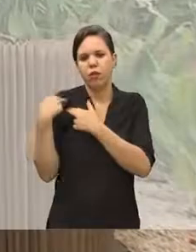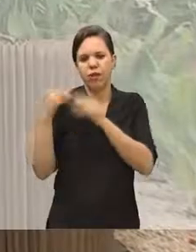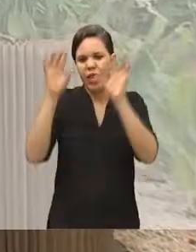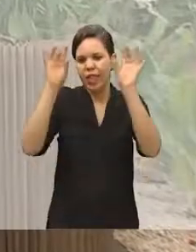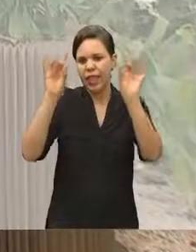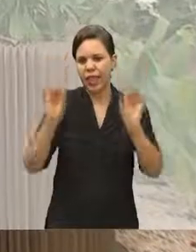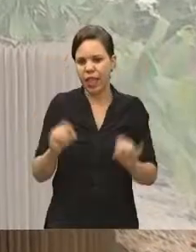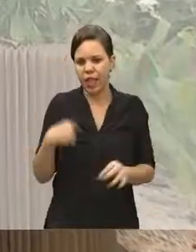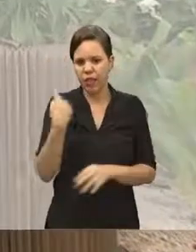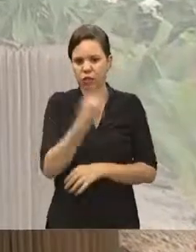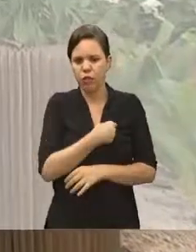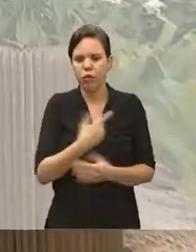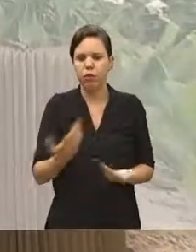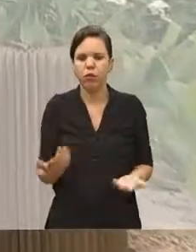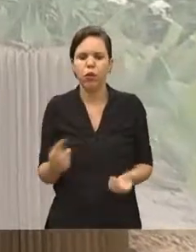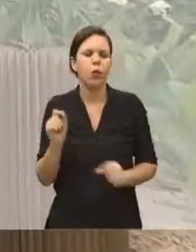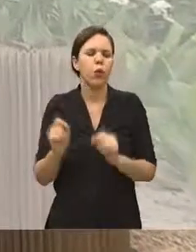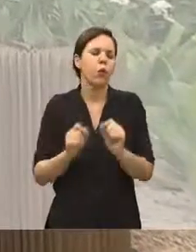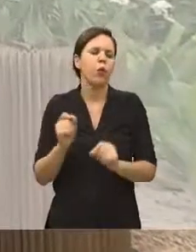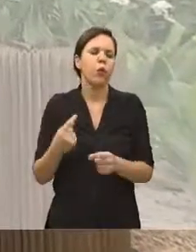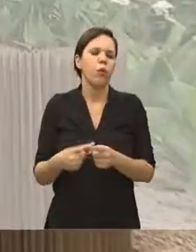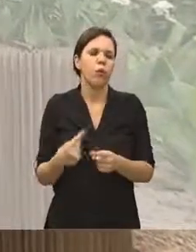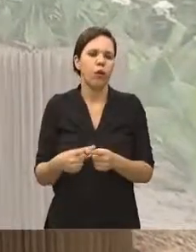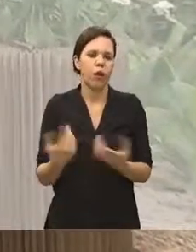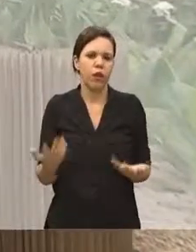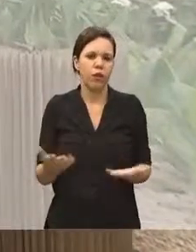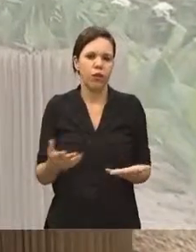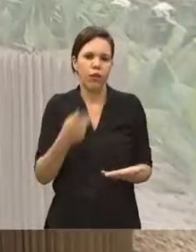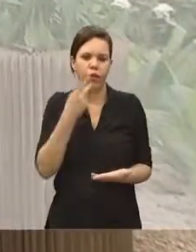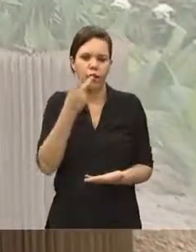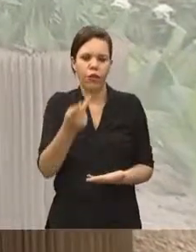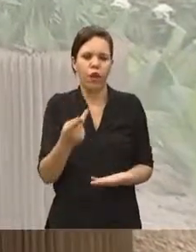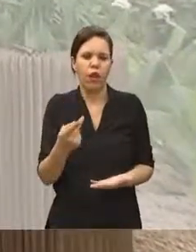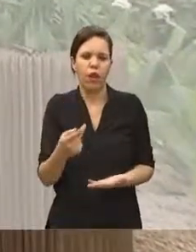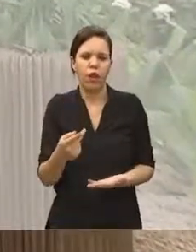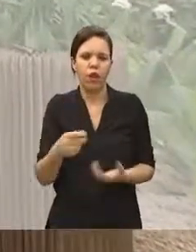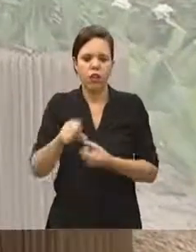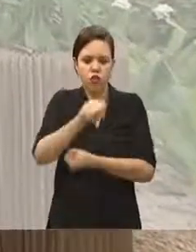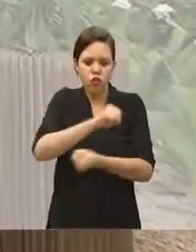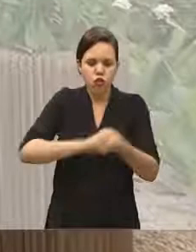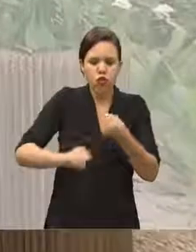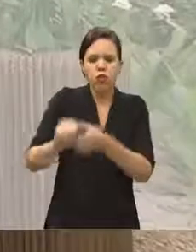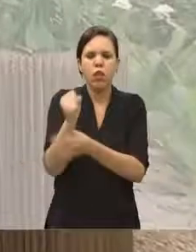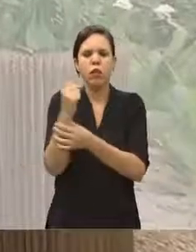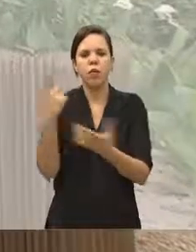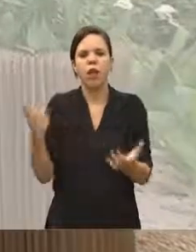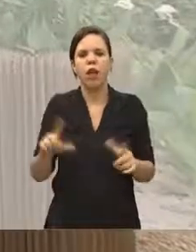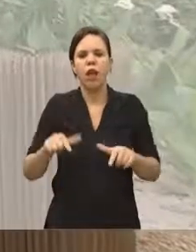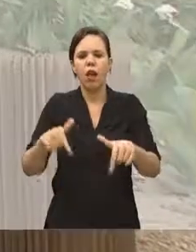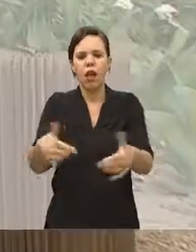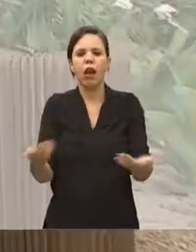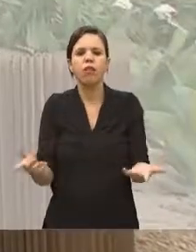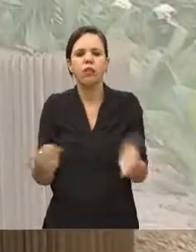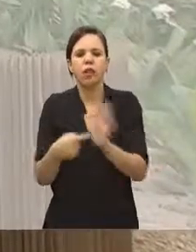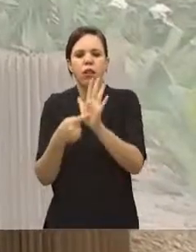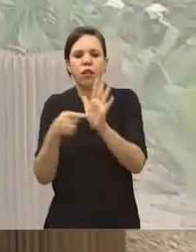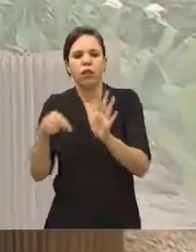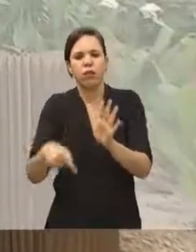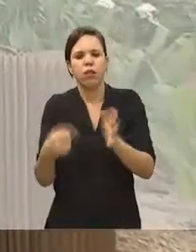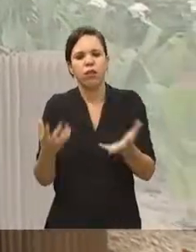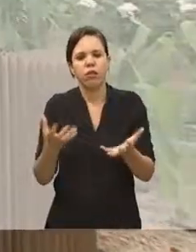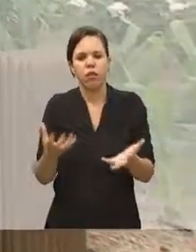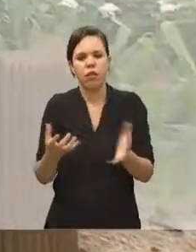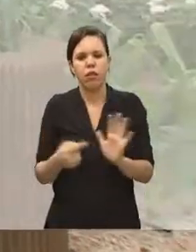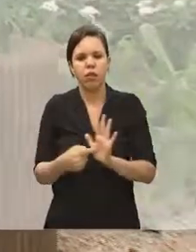gente. Karina, o que exatamente, por que, quando a gente fala sustentabilidade na prática, que tipo de ação vocês trouxeram? A gente